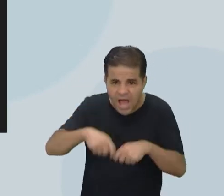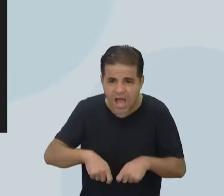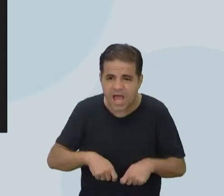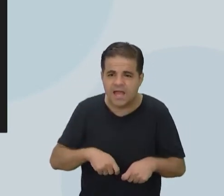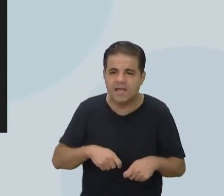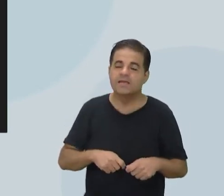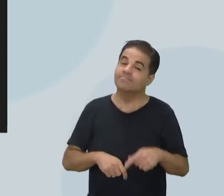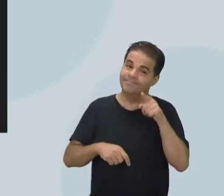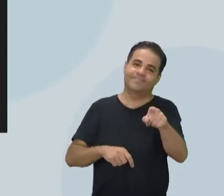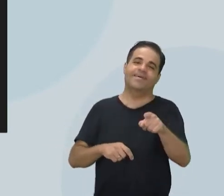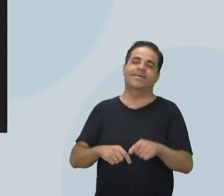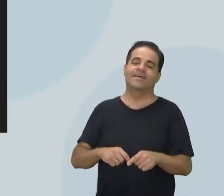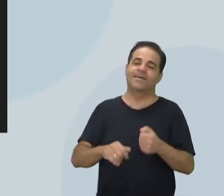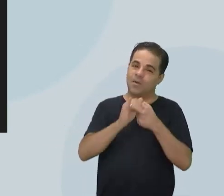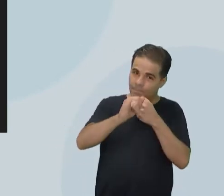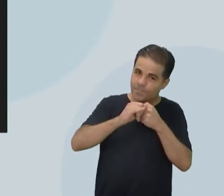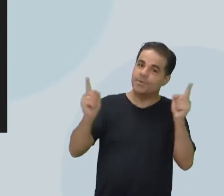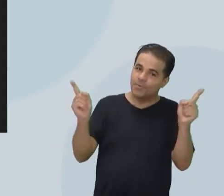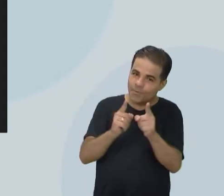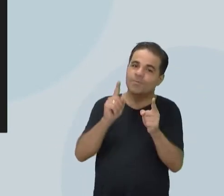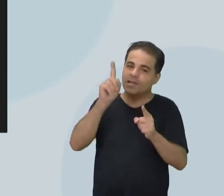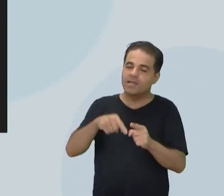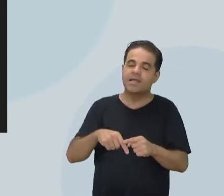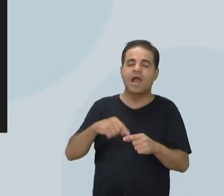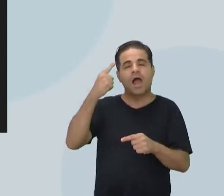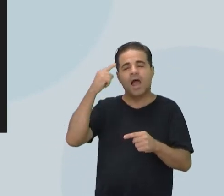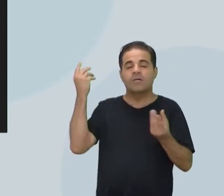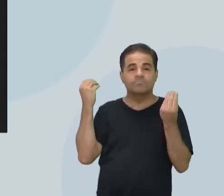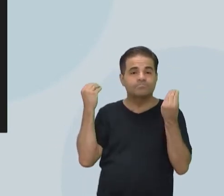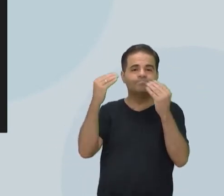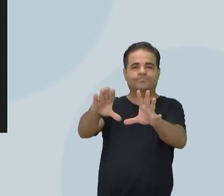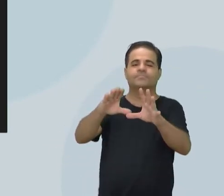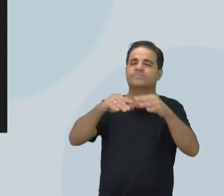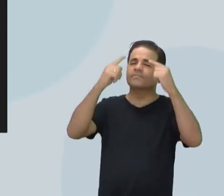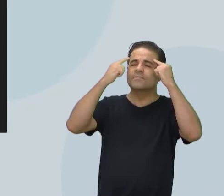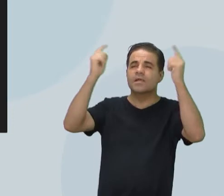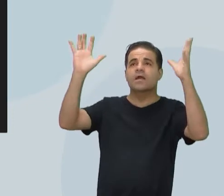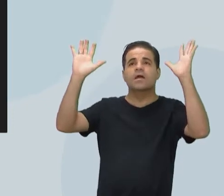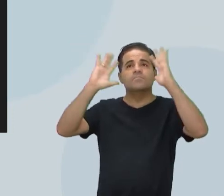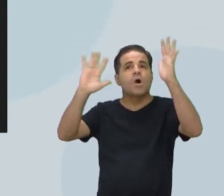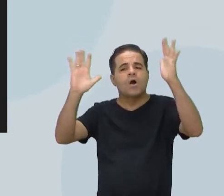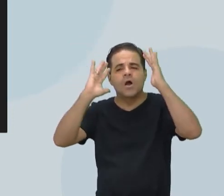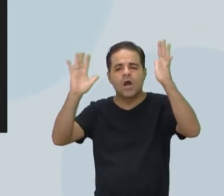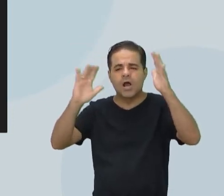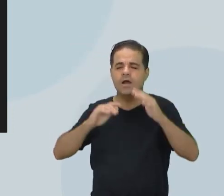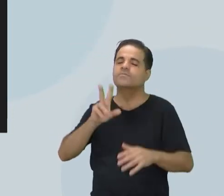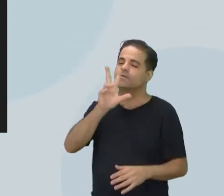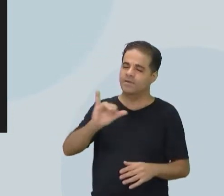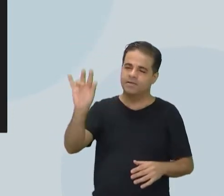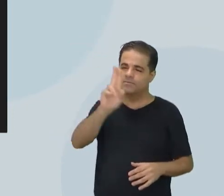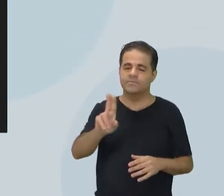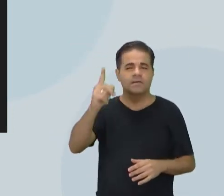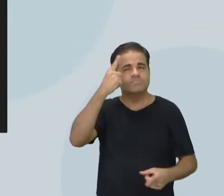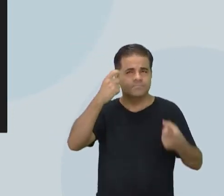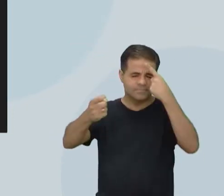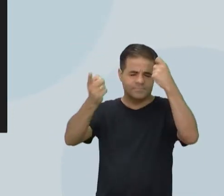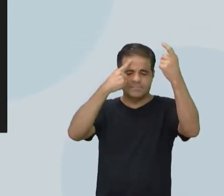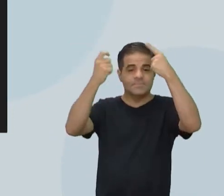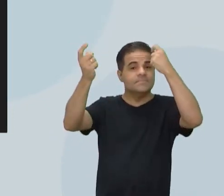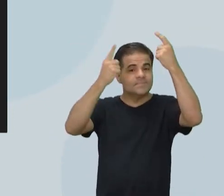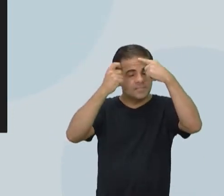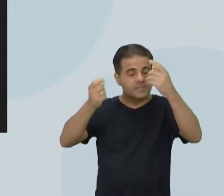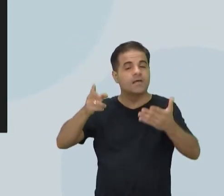O mini conto tá aí. Então ele joga essa imagem de um mini conto e você vai usar a sua criatividade,